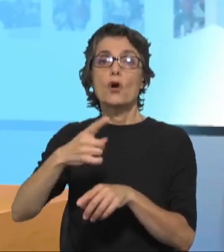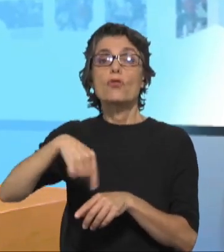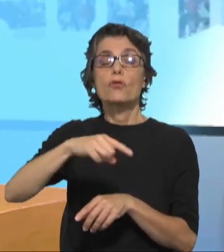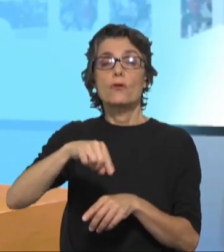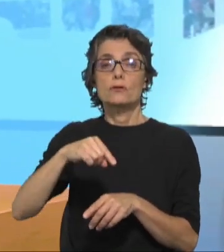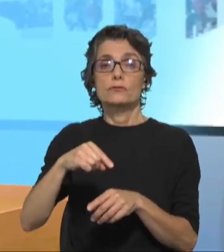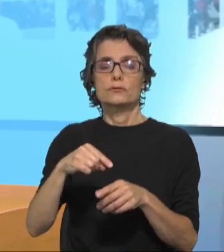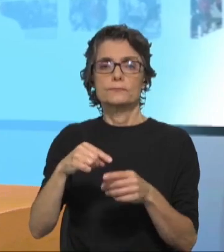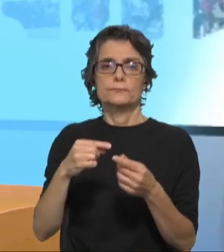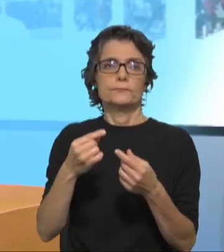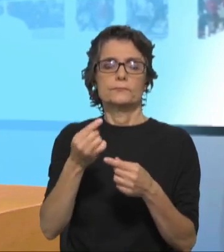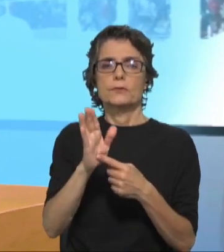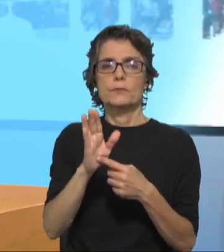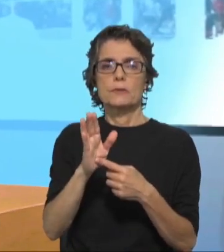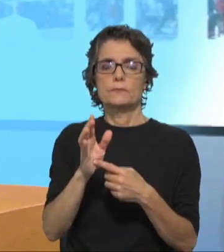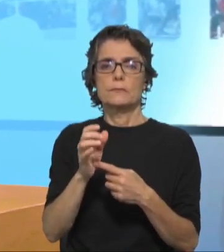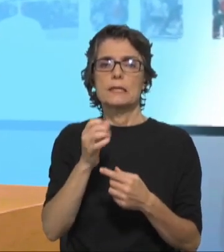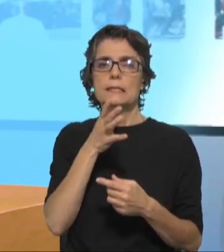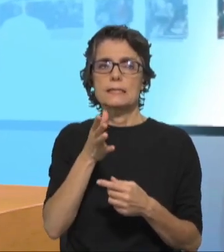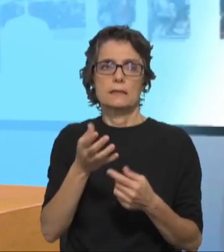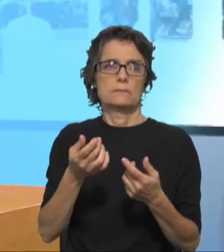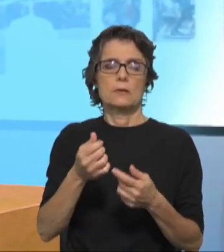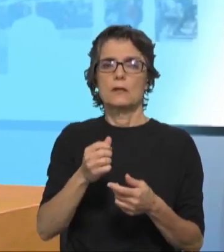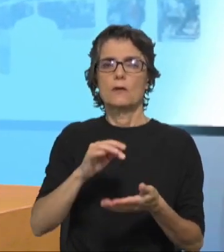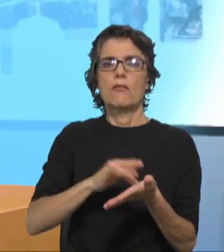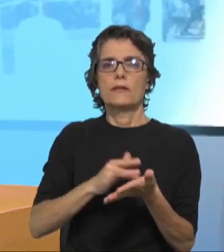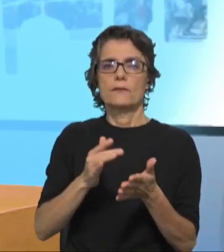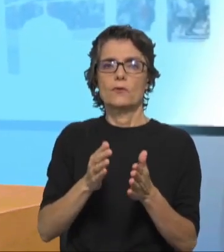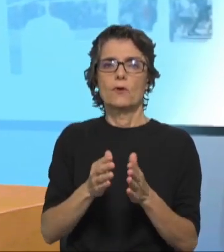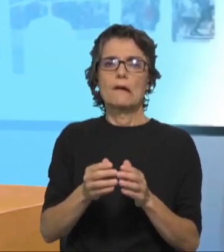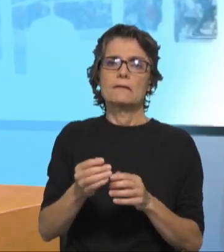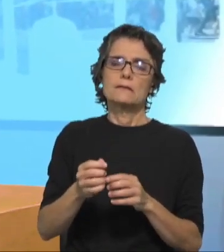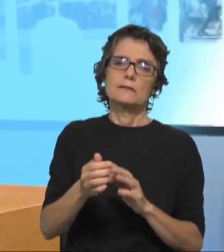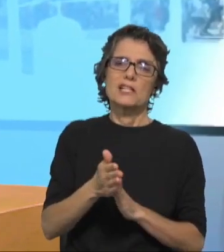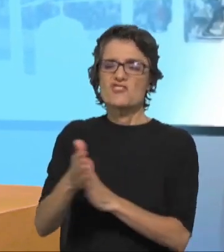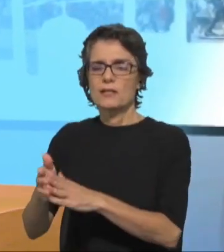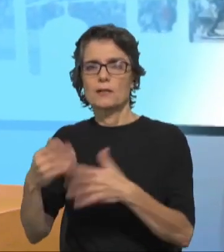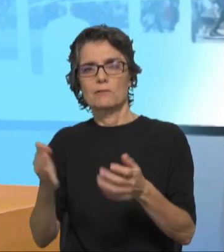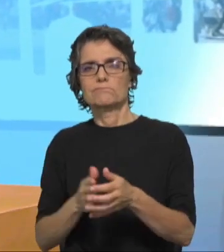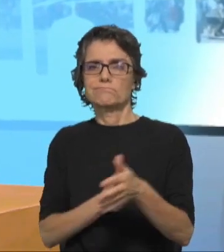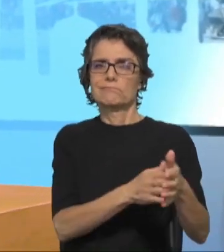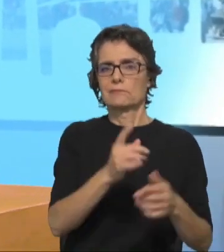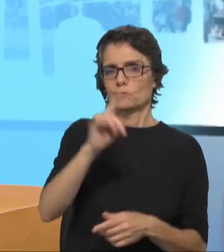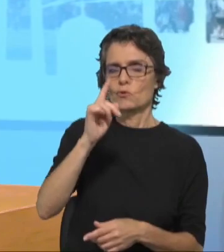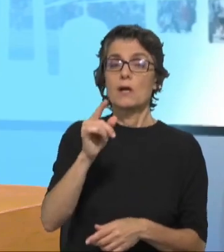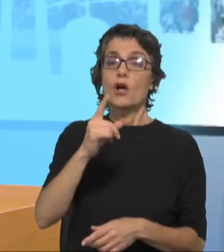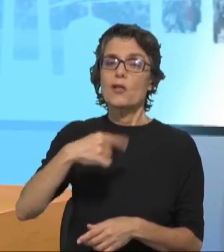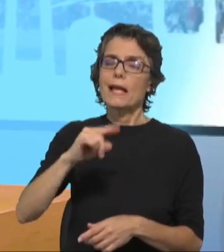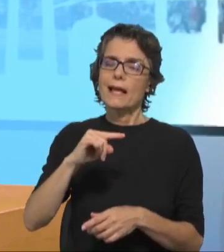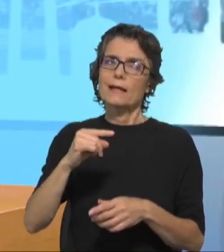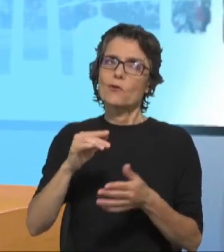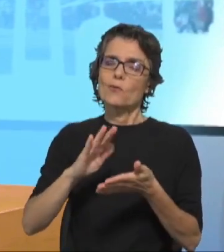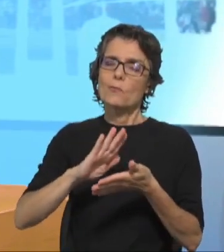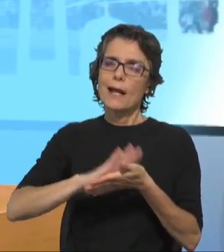impossível conseguirmos dizer que é uma editora de esquerda ou uma editora de direita. É uma editora da Igreja. Uma editora que vai